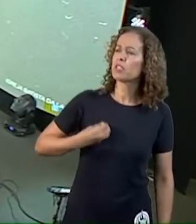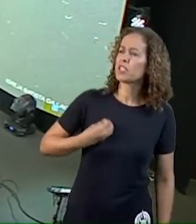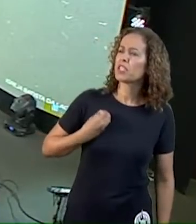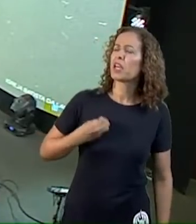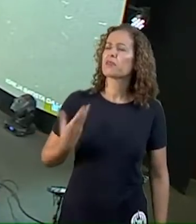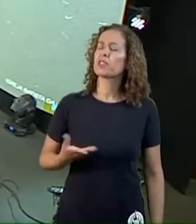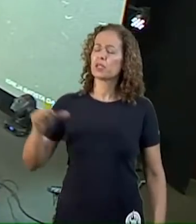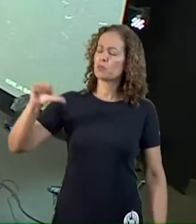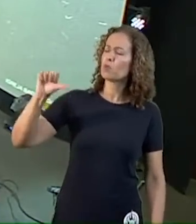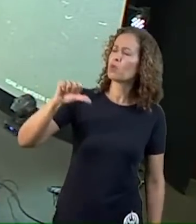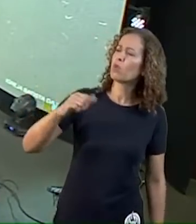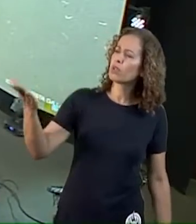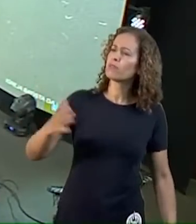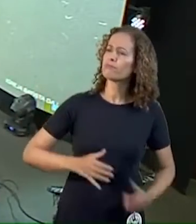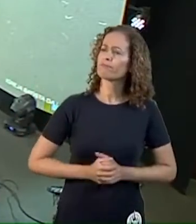cresce para trás?